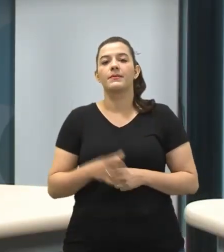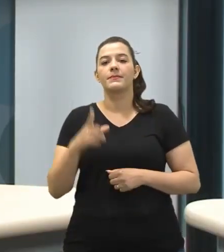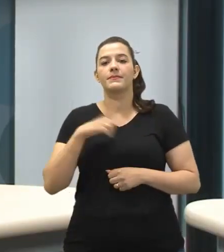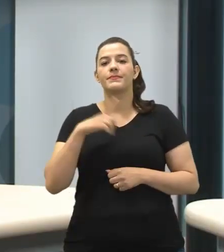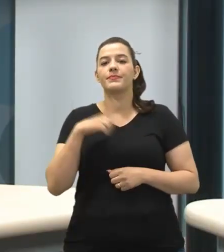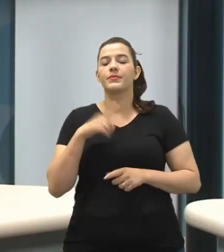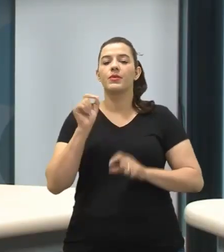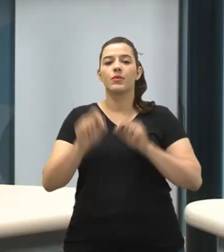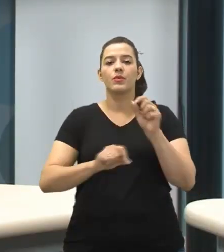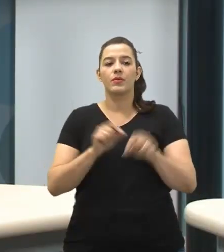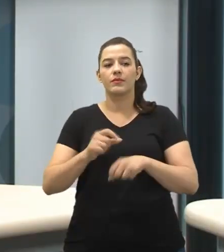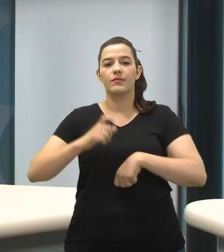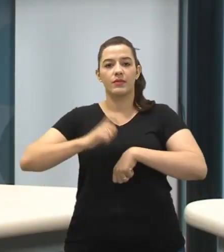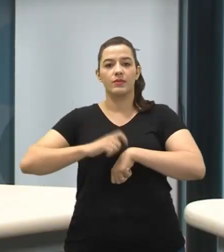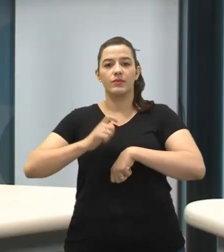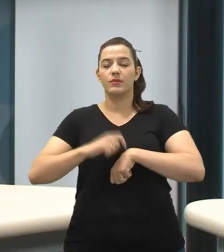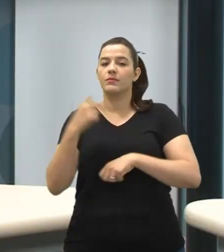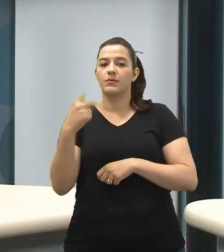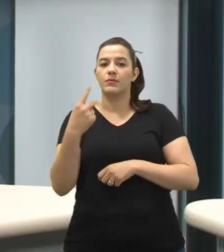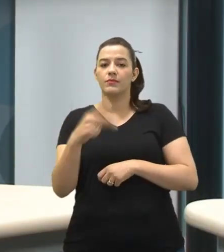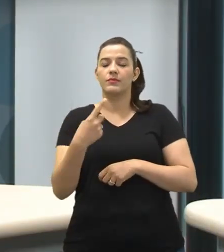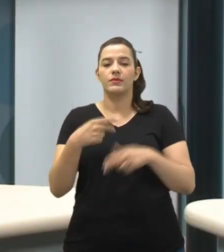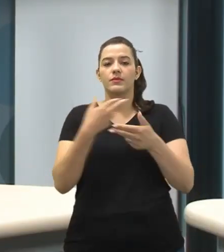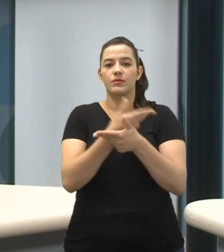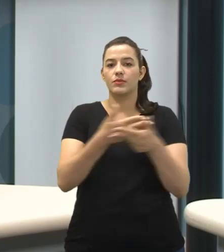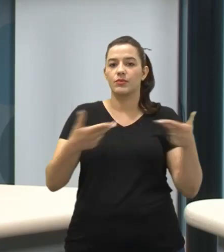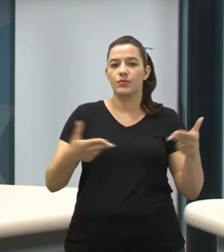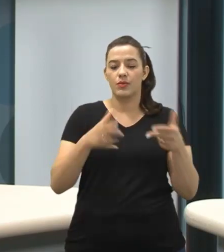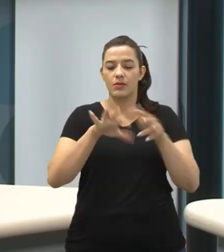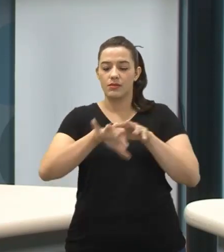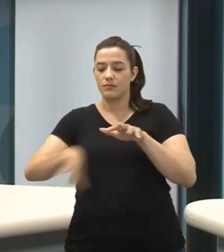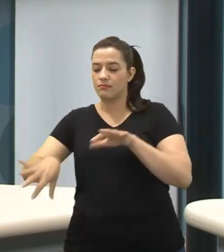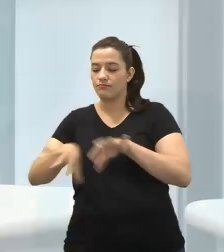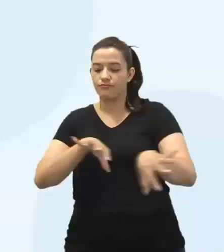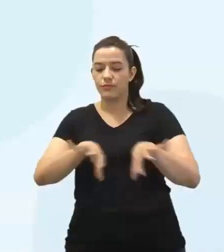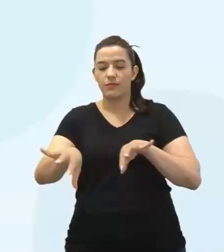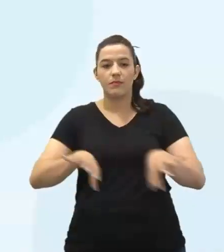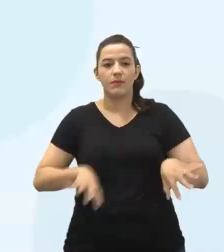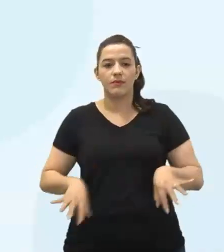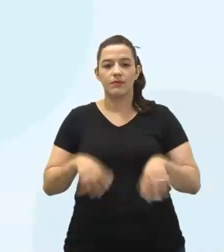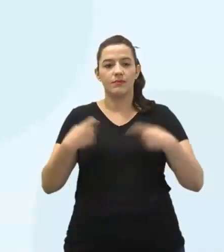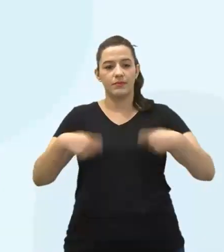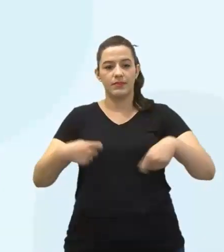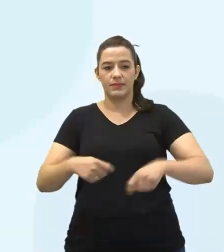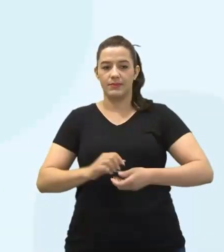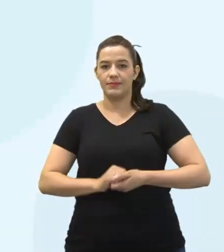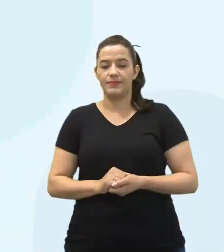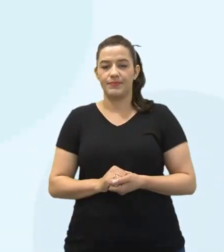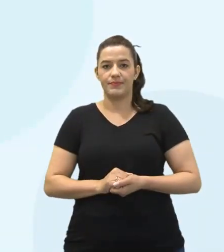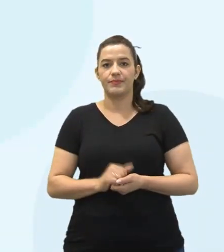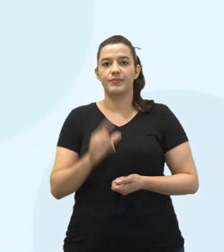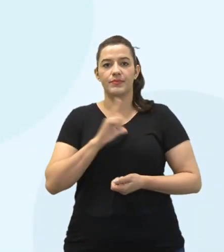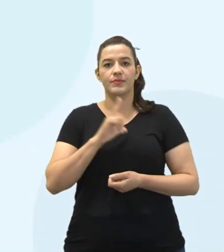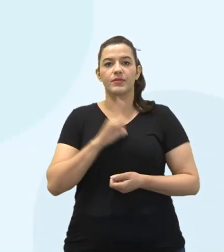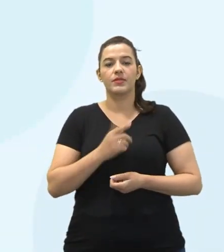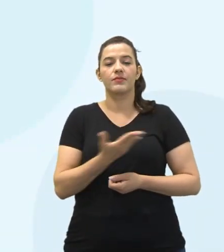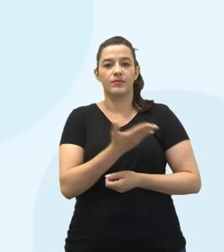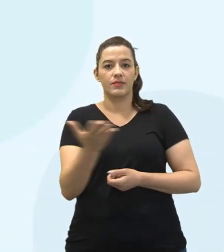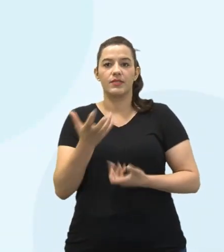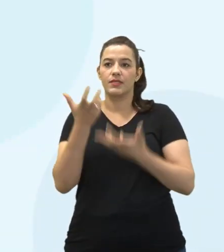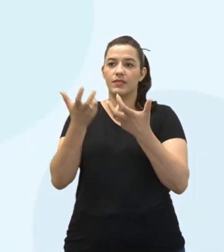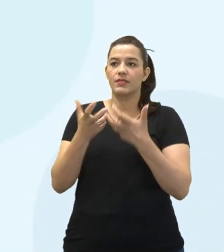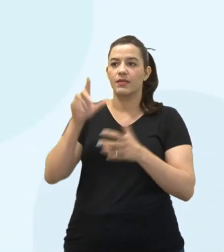a gente vai deixar um tempinho aí para vocês separarem os seus materiais Tá bom então o que